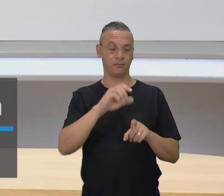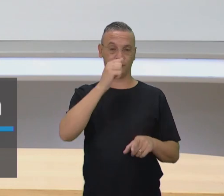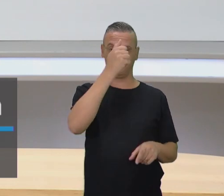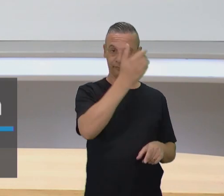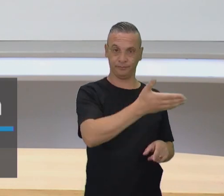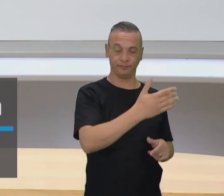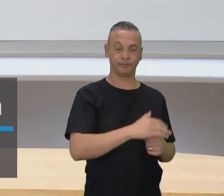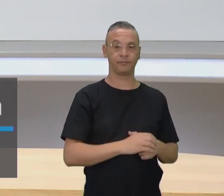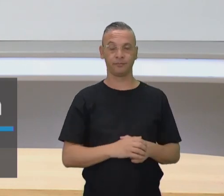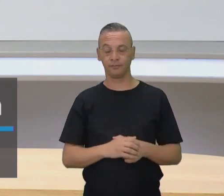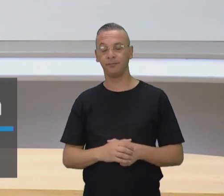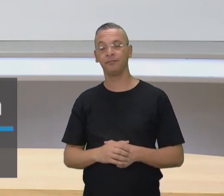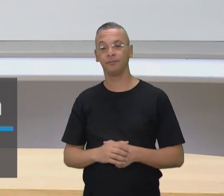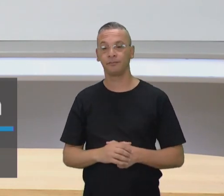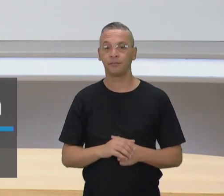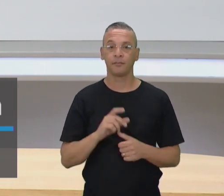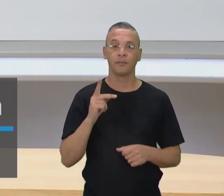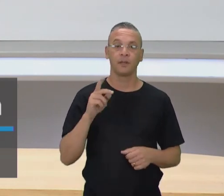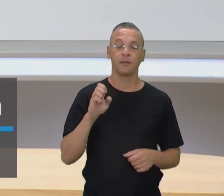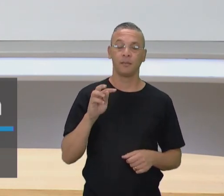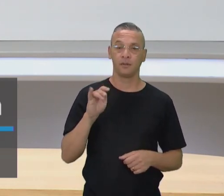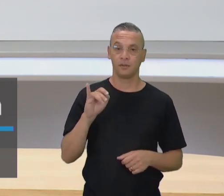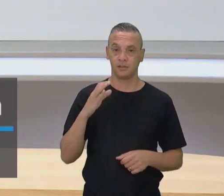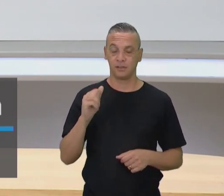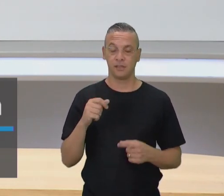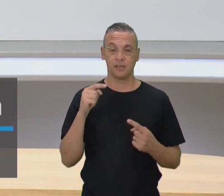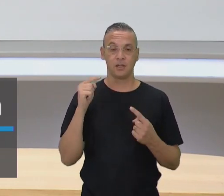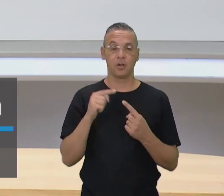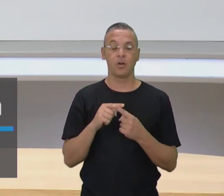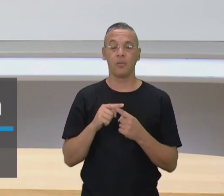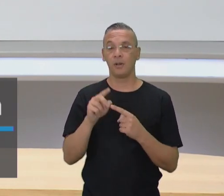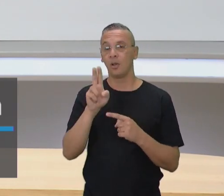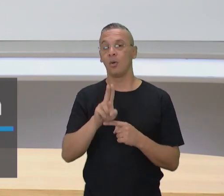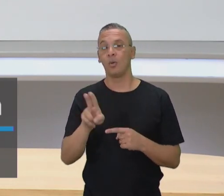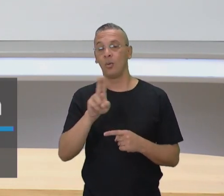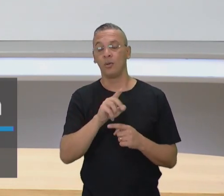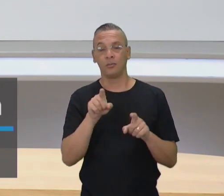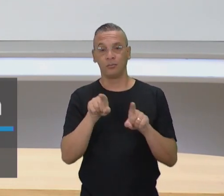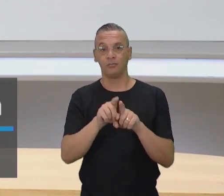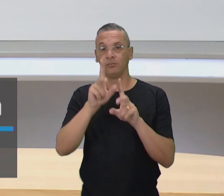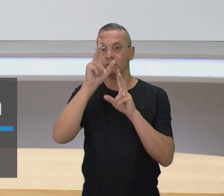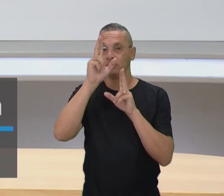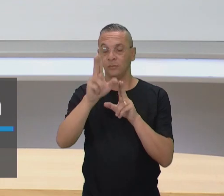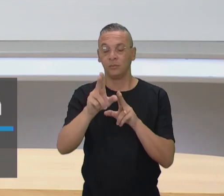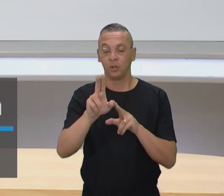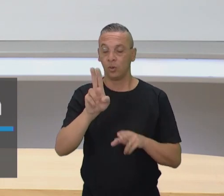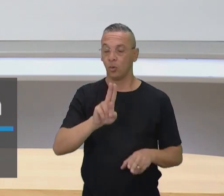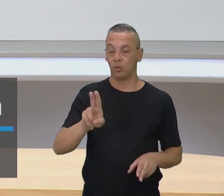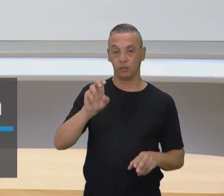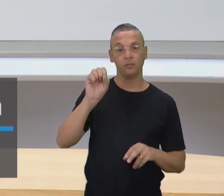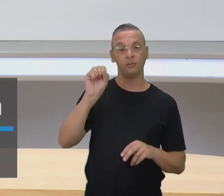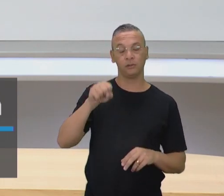dele. Então os pesticidas são usados exatamente por causa disso, eles são úteis por causa disso, porque não teria como você ficar